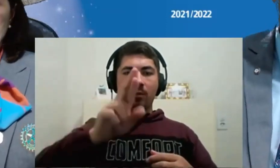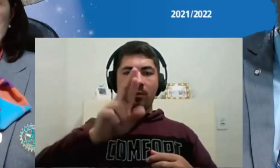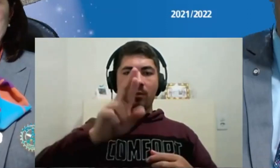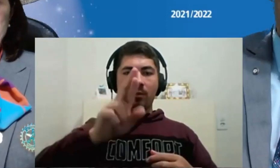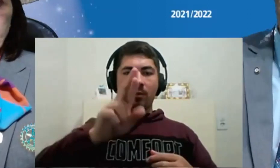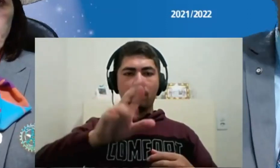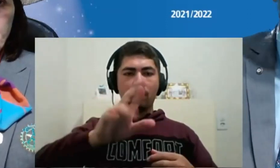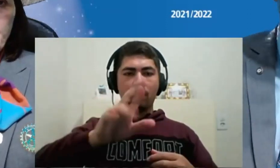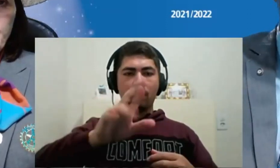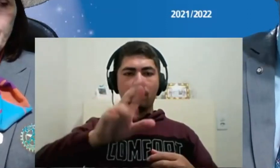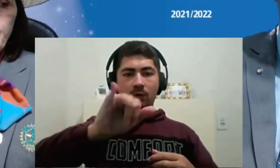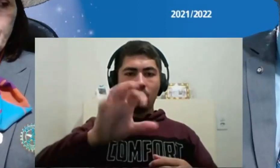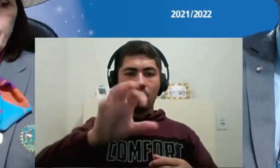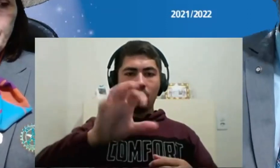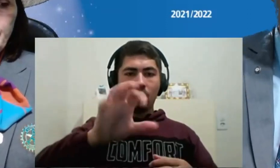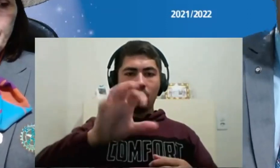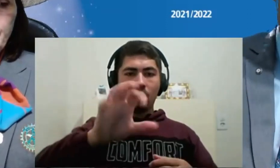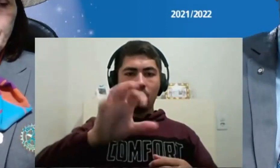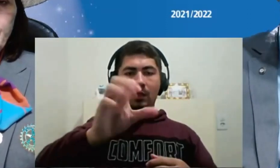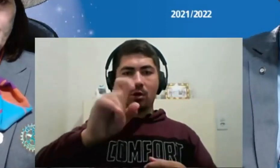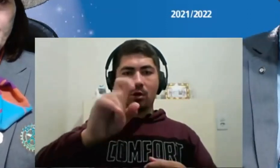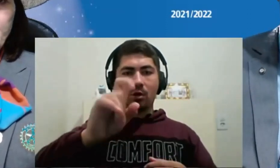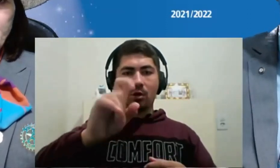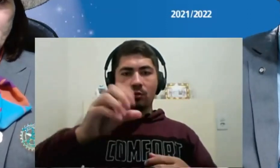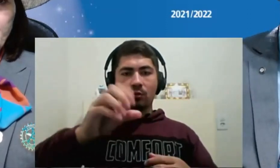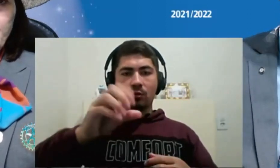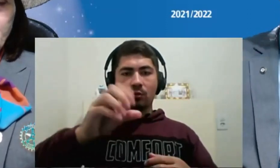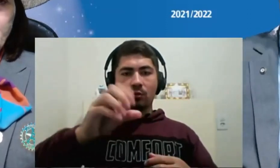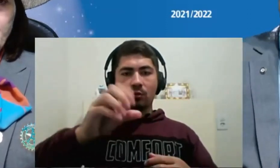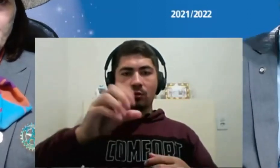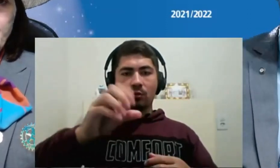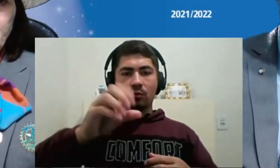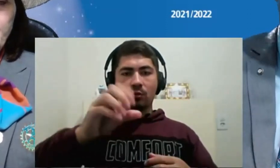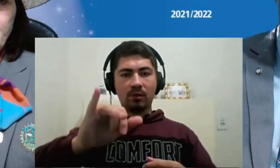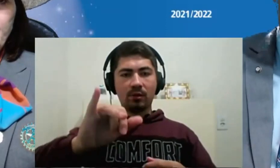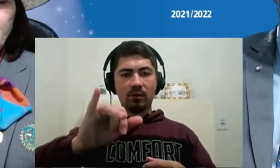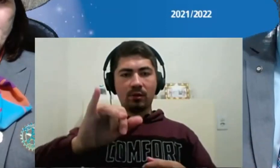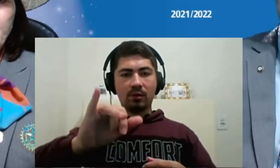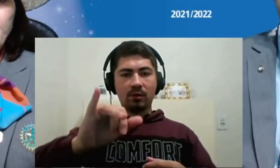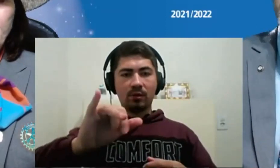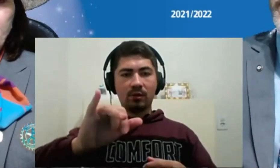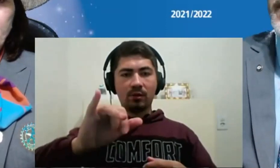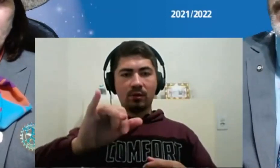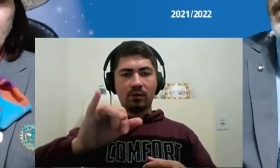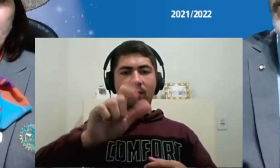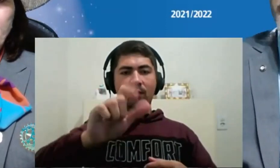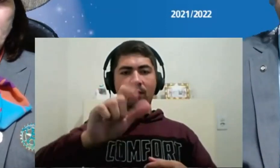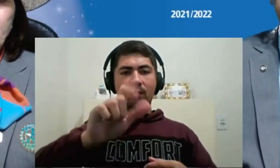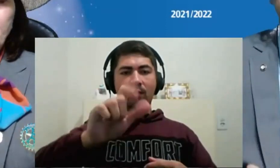Cláudio, ao Panhose, ao Flessac, a companheira Sônia, e ao